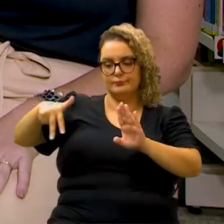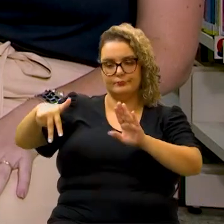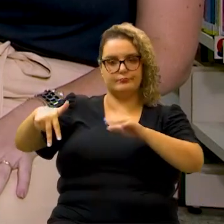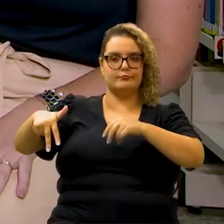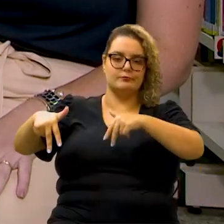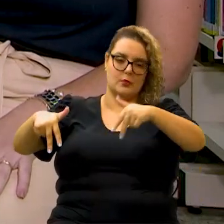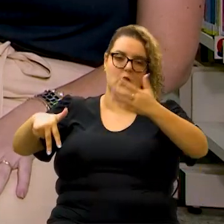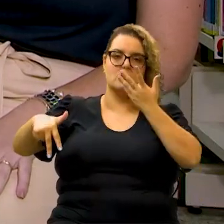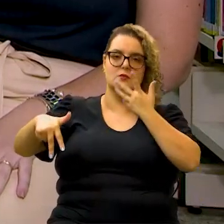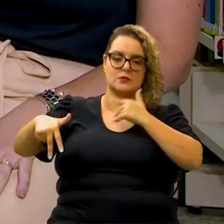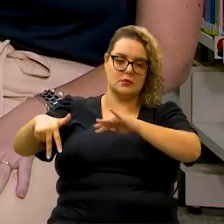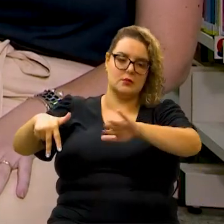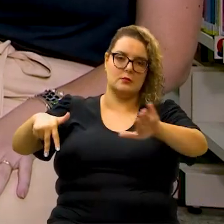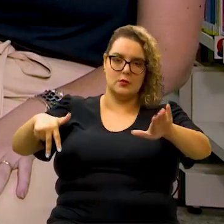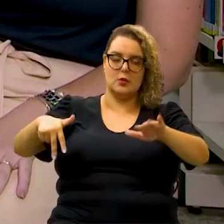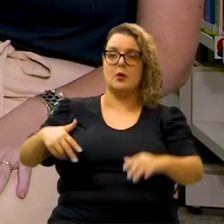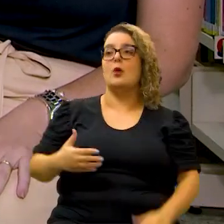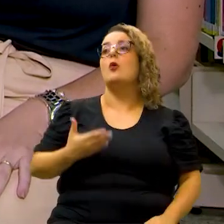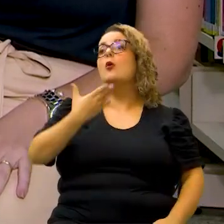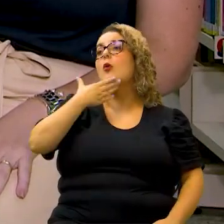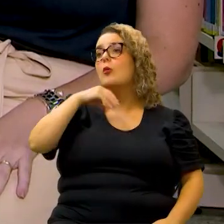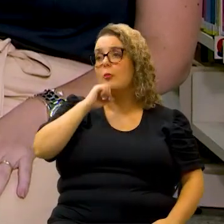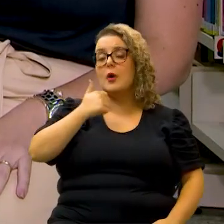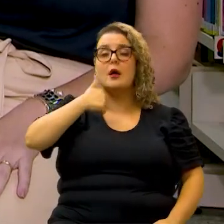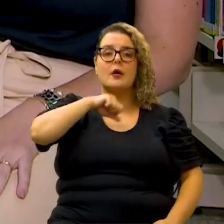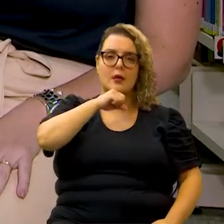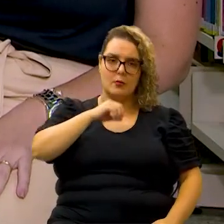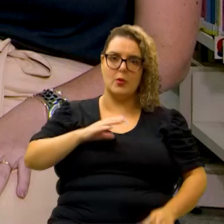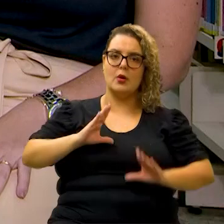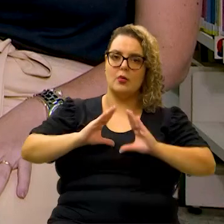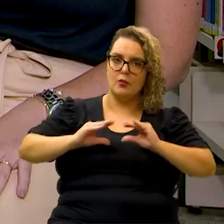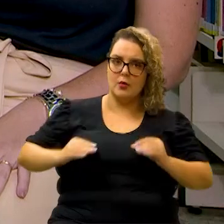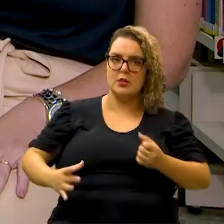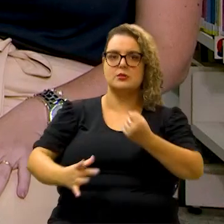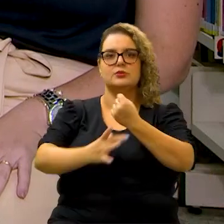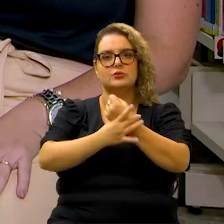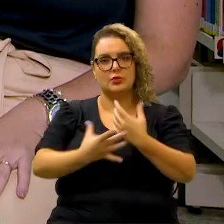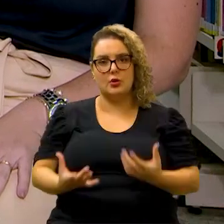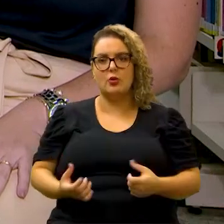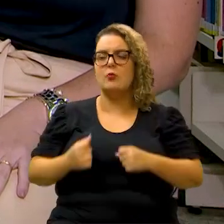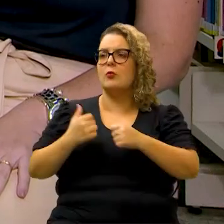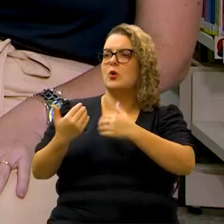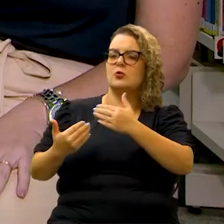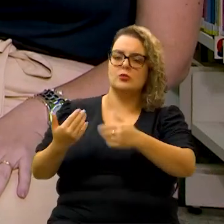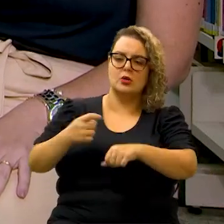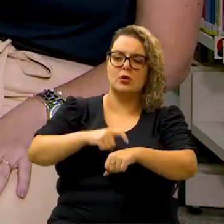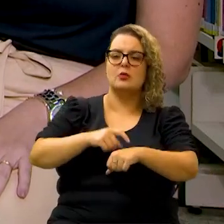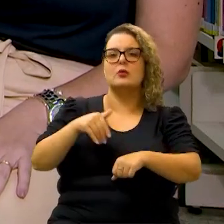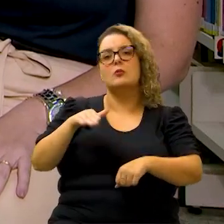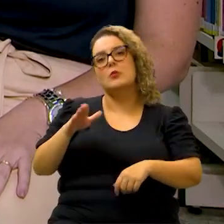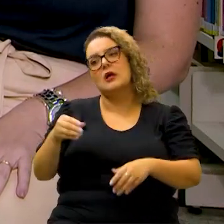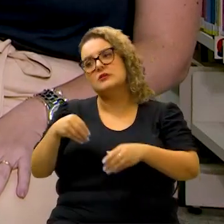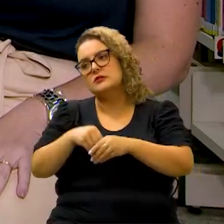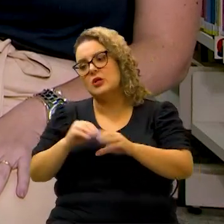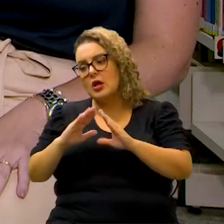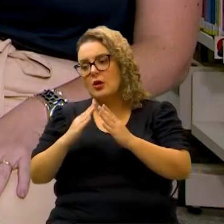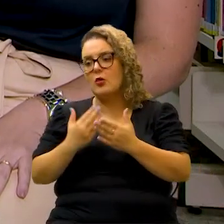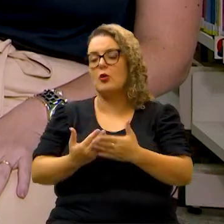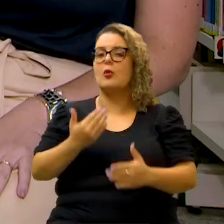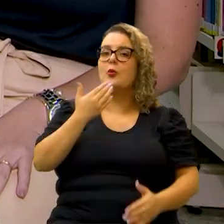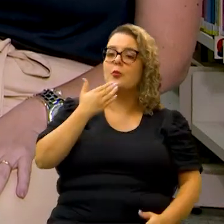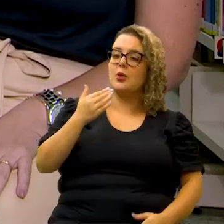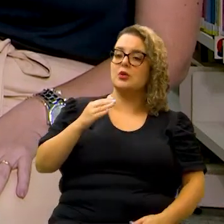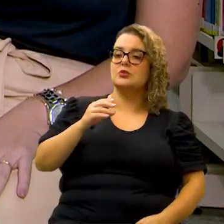portão, mas claro que, novamente eu digo, os pais precisam estar confortáveis e seguros. Então, assim, pode sim passar um tempinho a